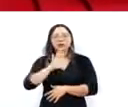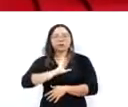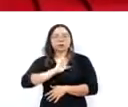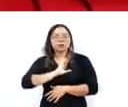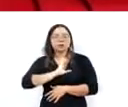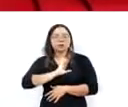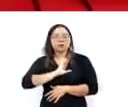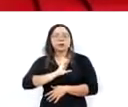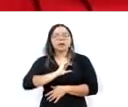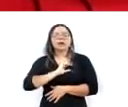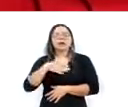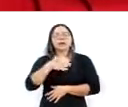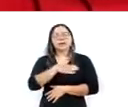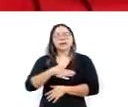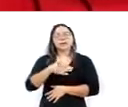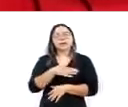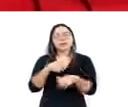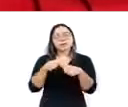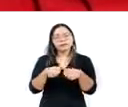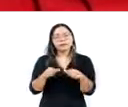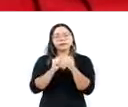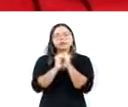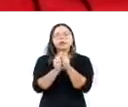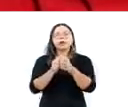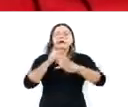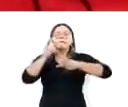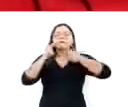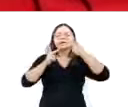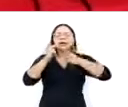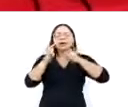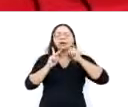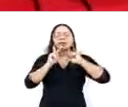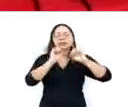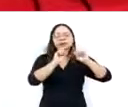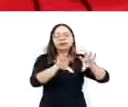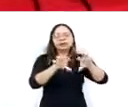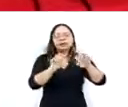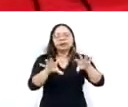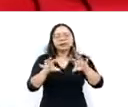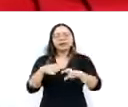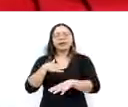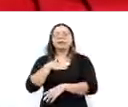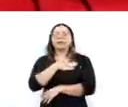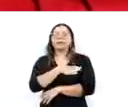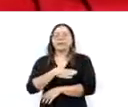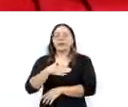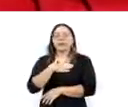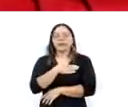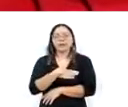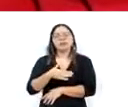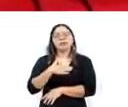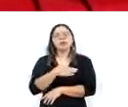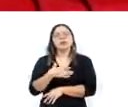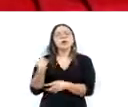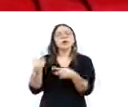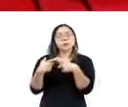é um momento de muito prazer. Falar em educação sempre é